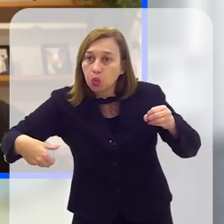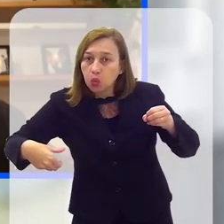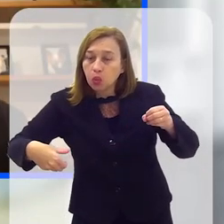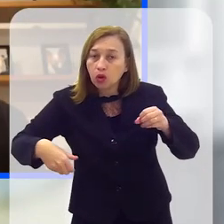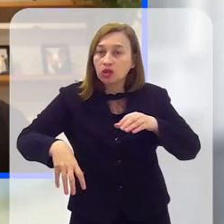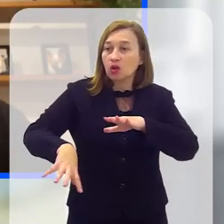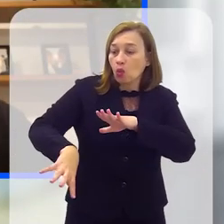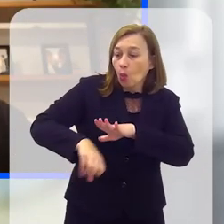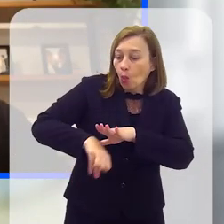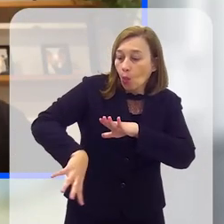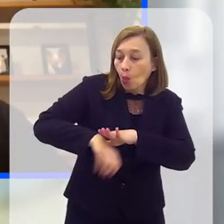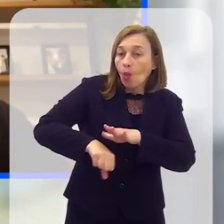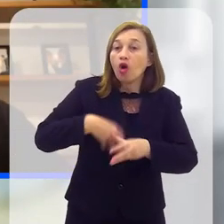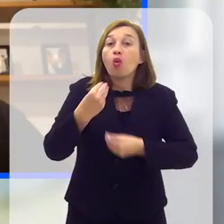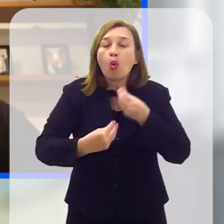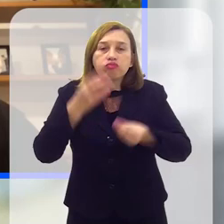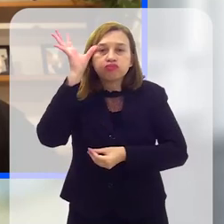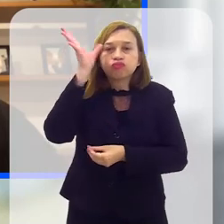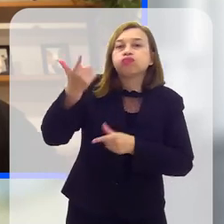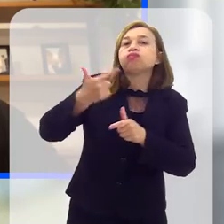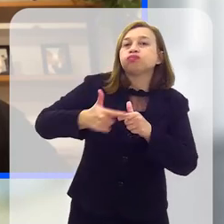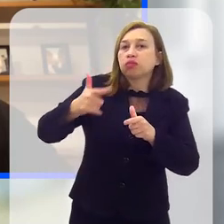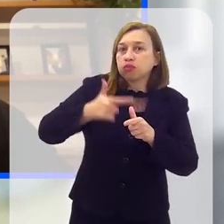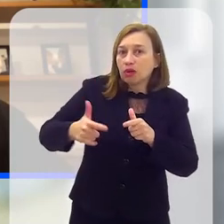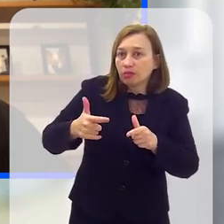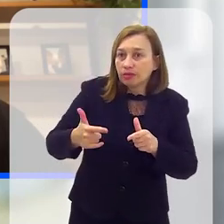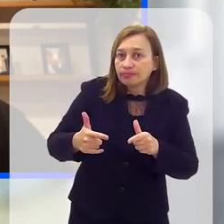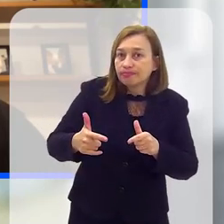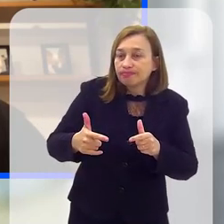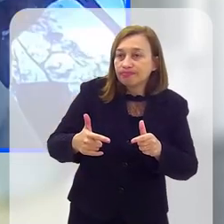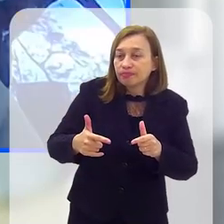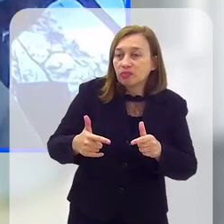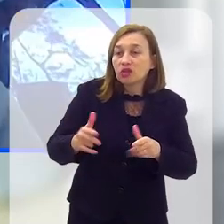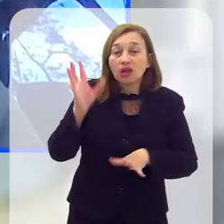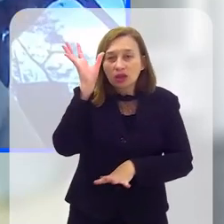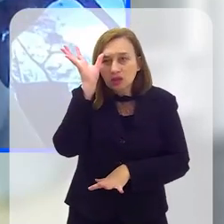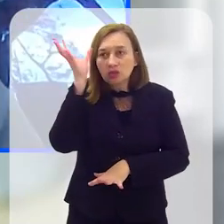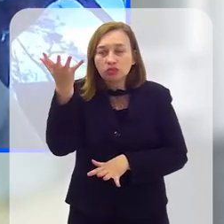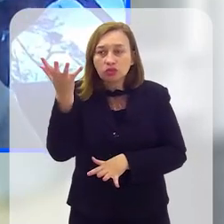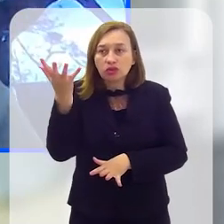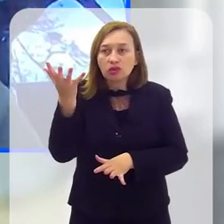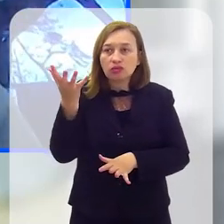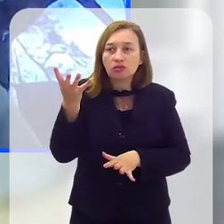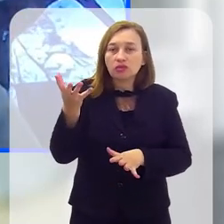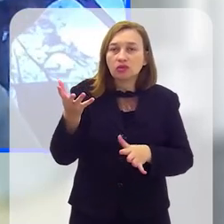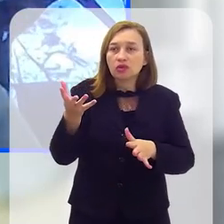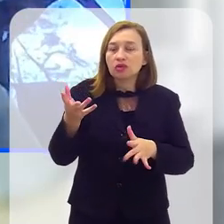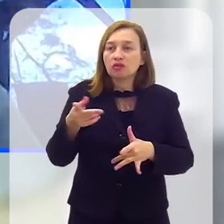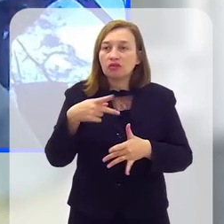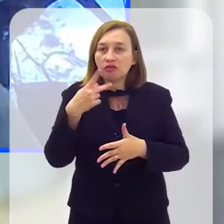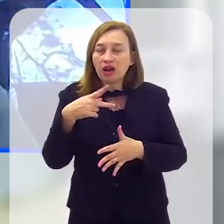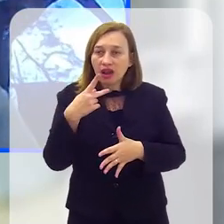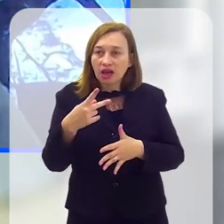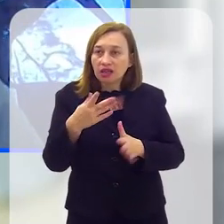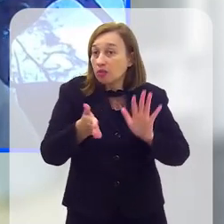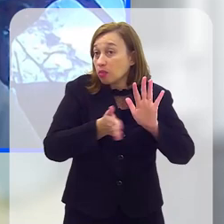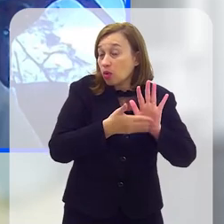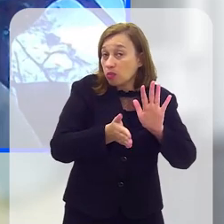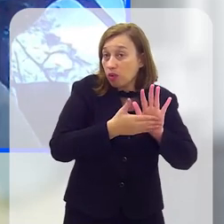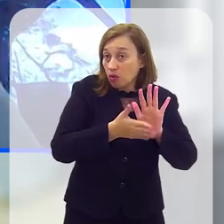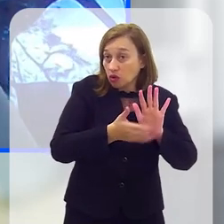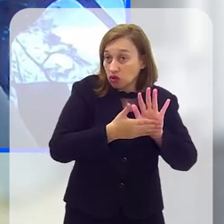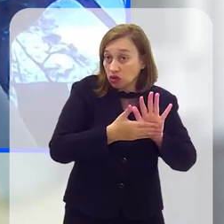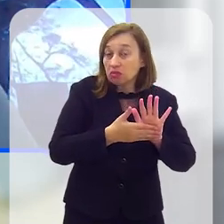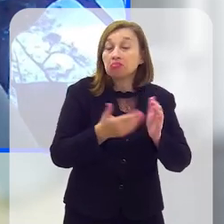redes de drenagem e como resolver essas questões e a solução colocada no próprio edital de concessão, que